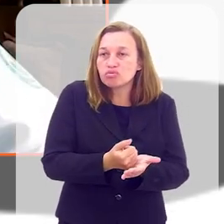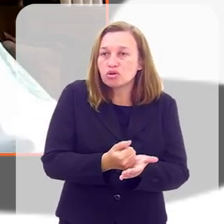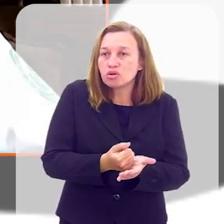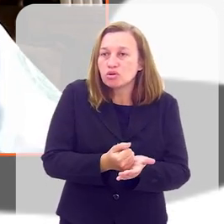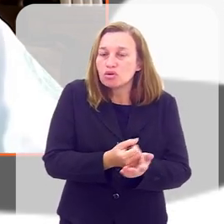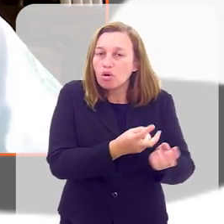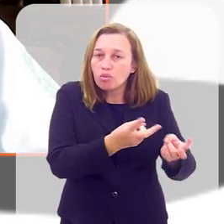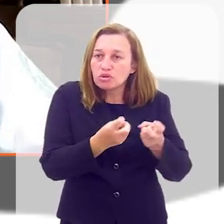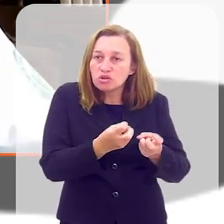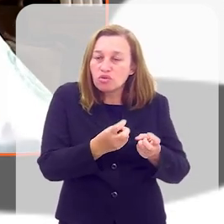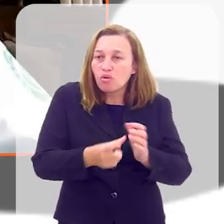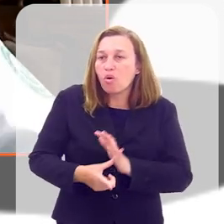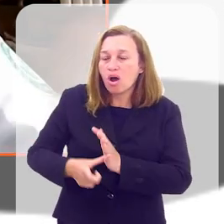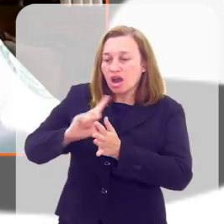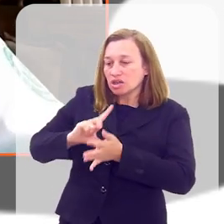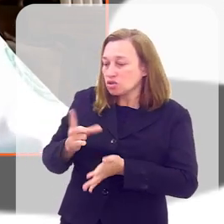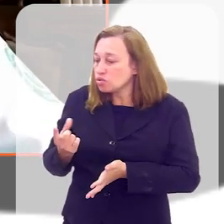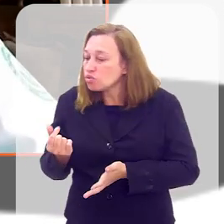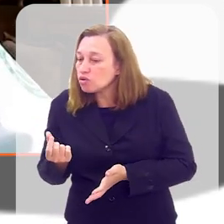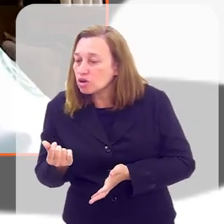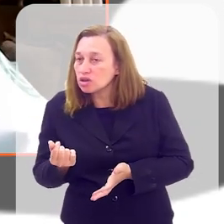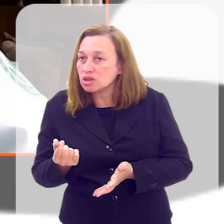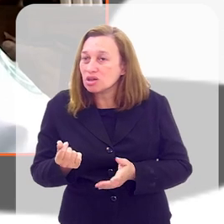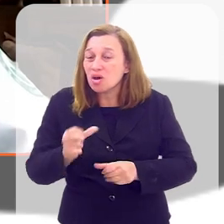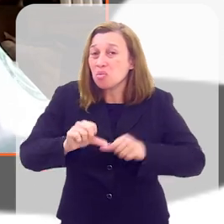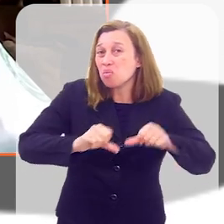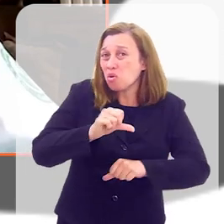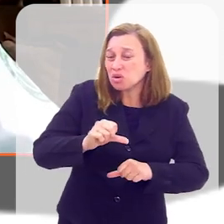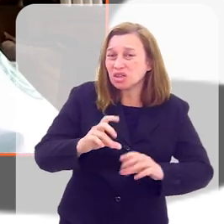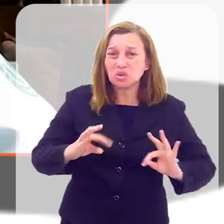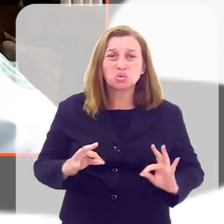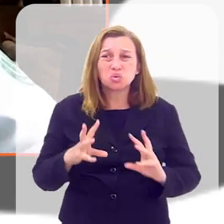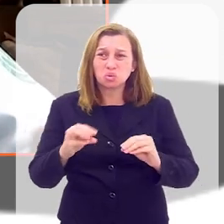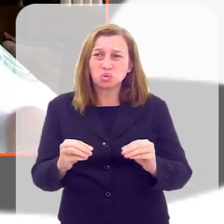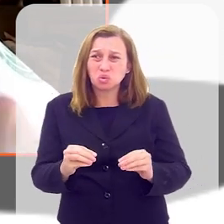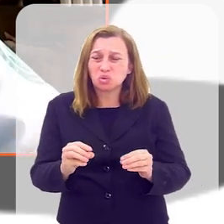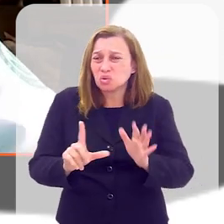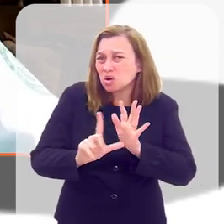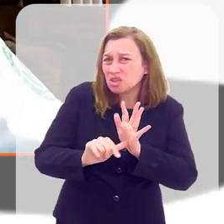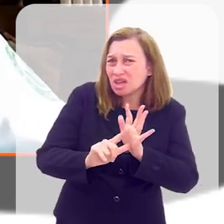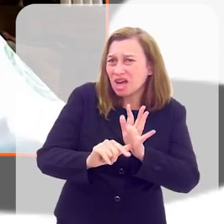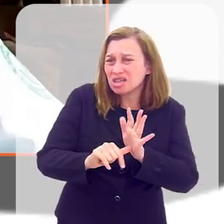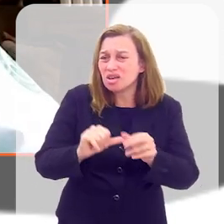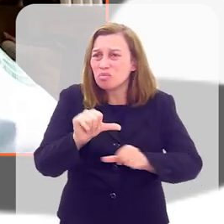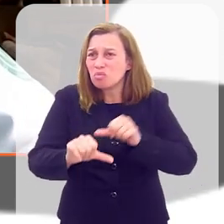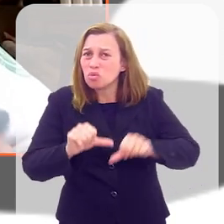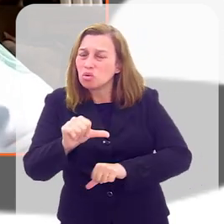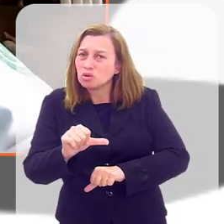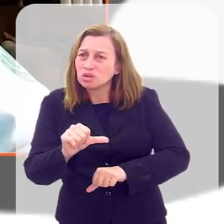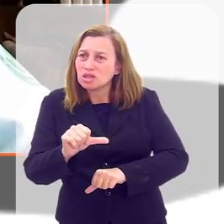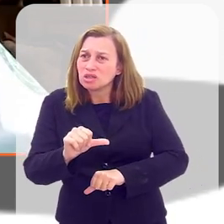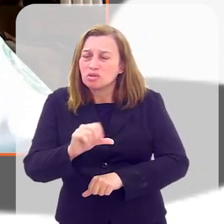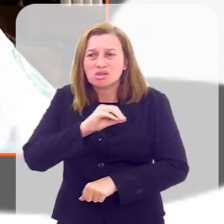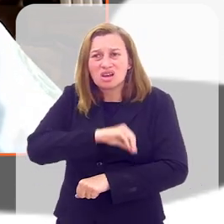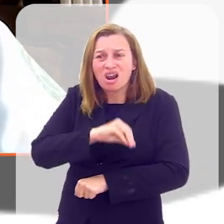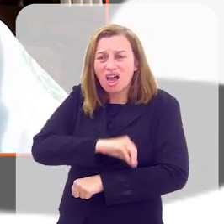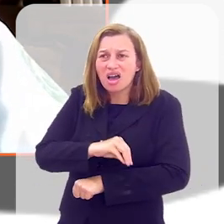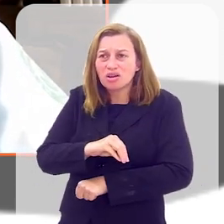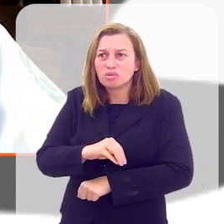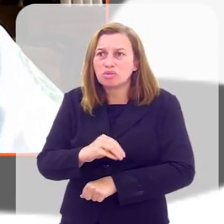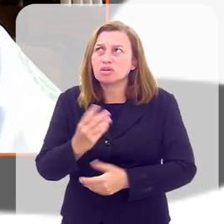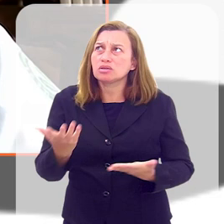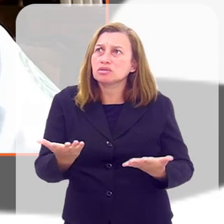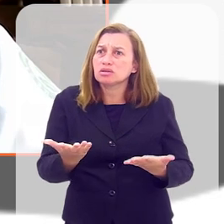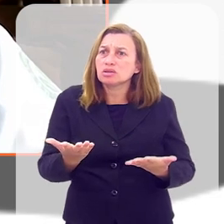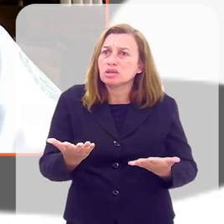não consegue atender então os preços mudam a obra se atrasa muda salário mínimo aumenta preços e